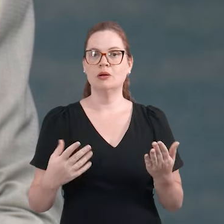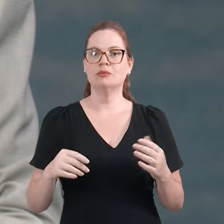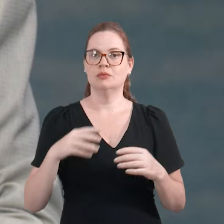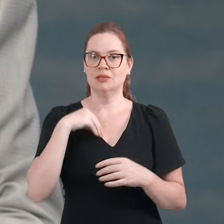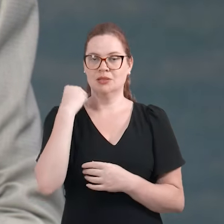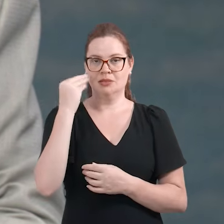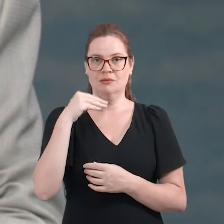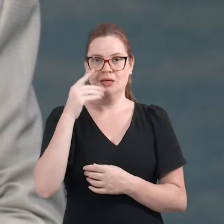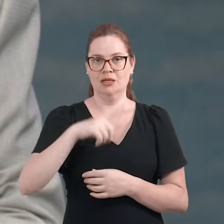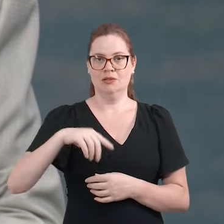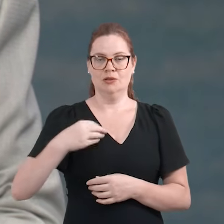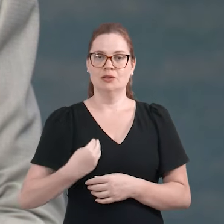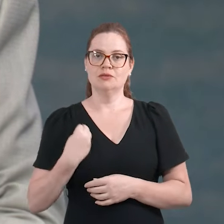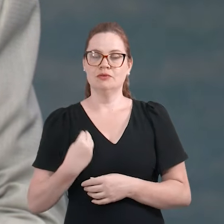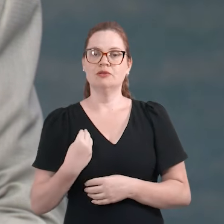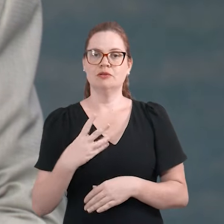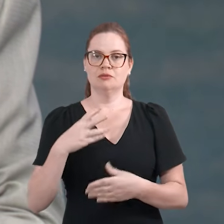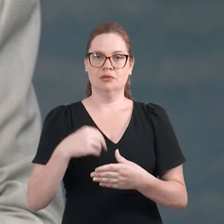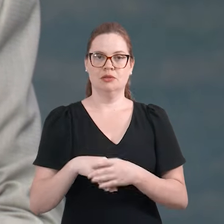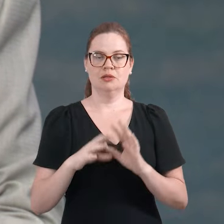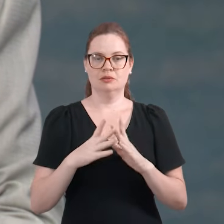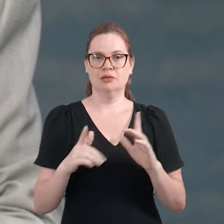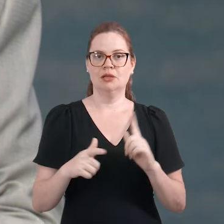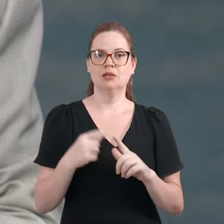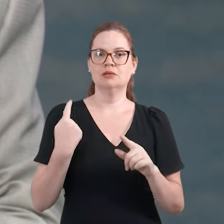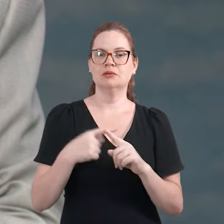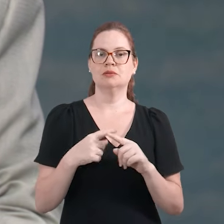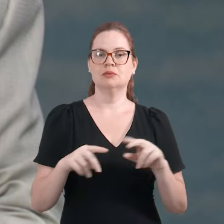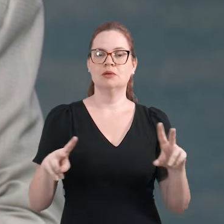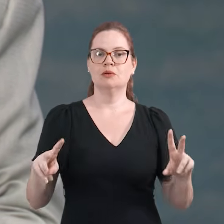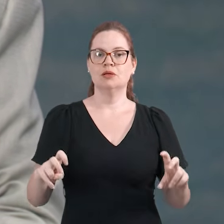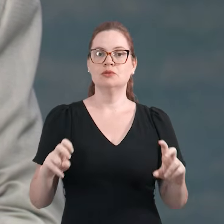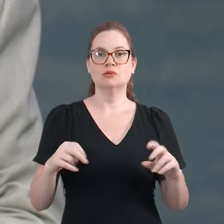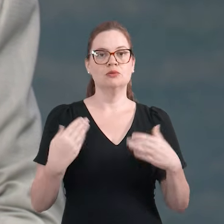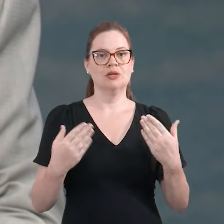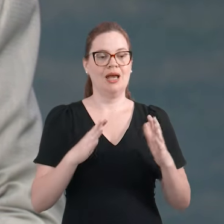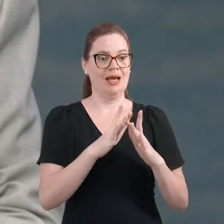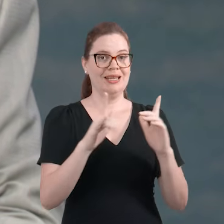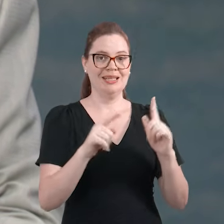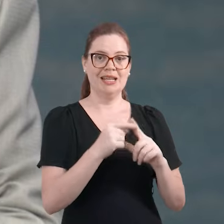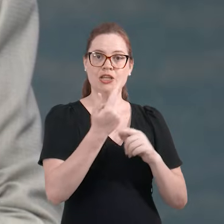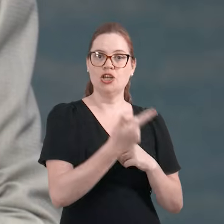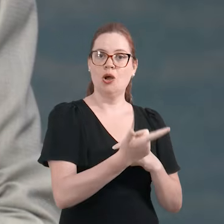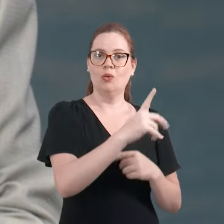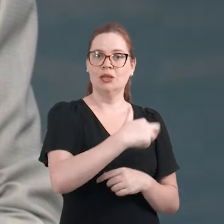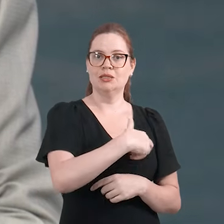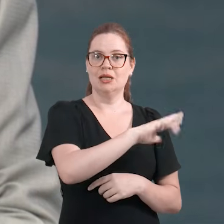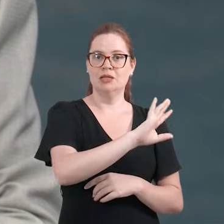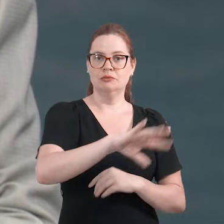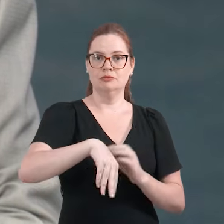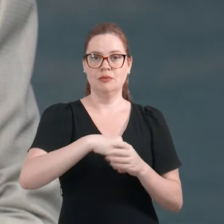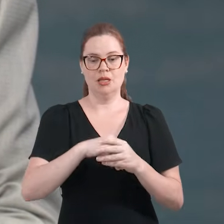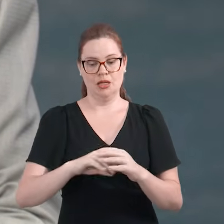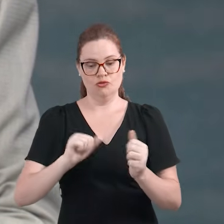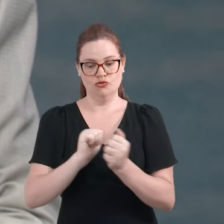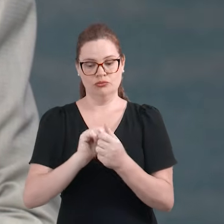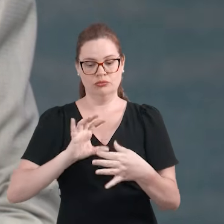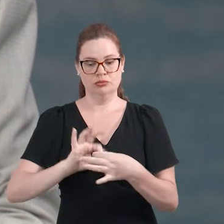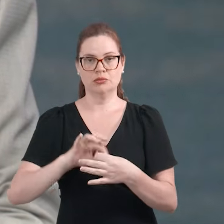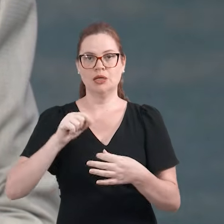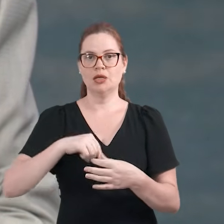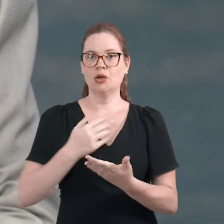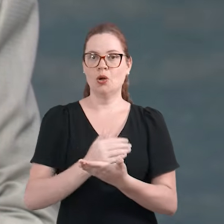essa experiência que nós temos na obra de igrejas que se achegam a nós e passam a viver a nossa doutrina, que é isso